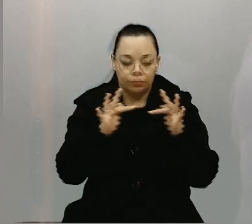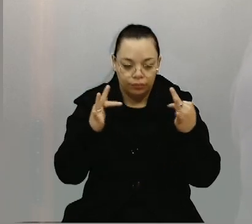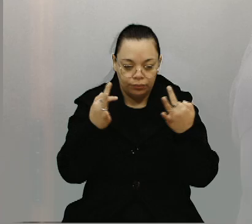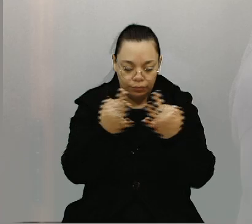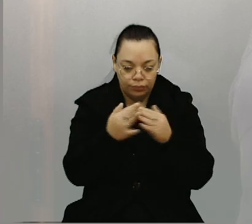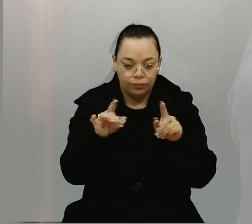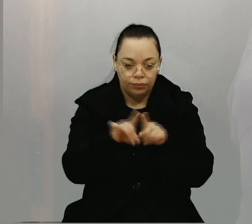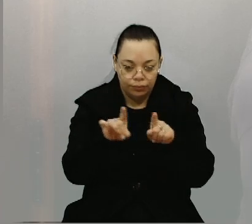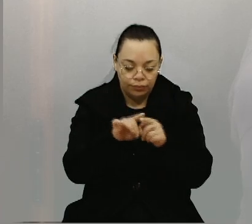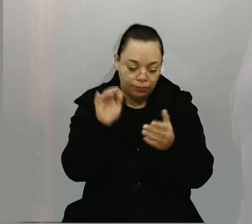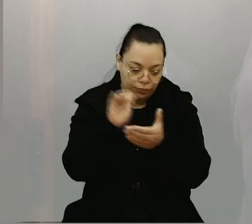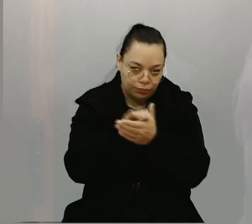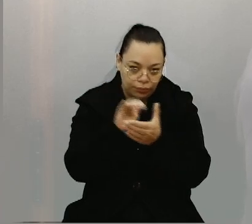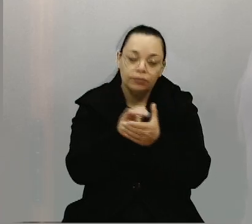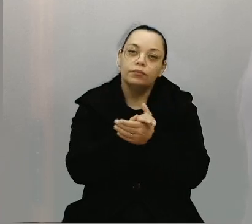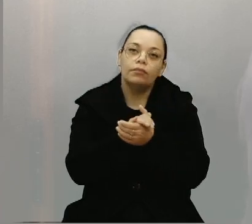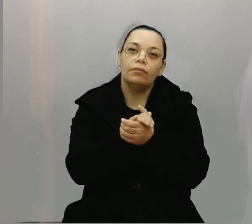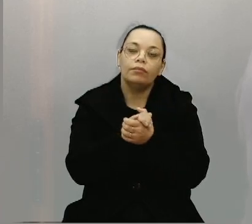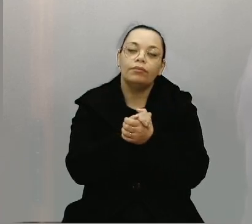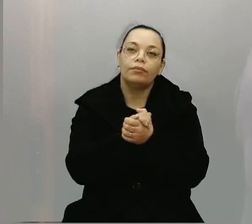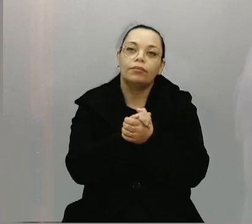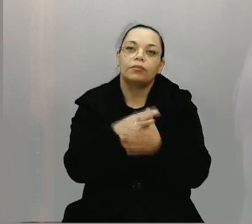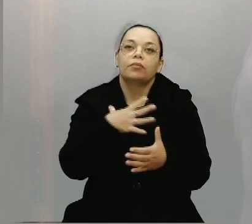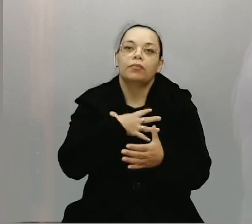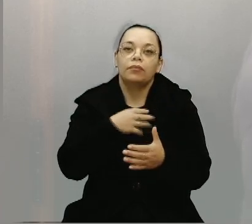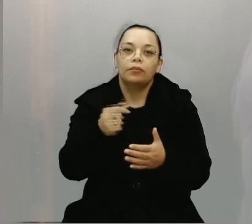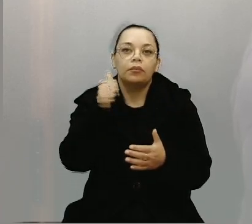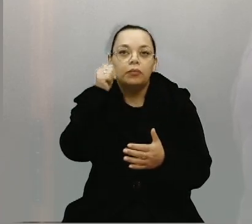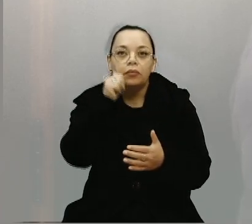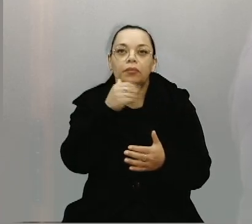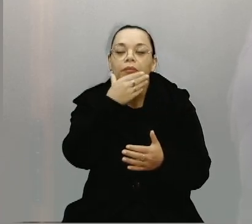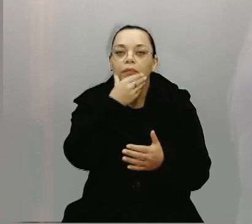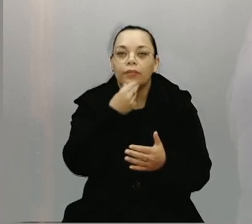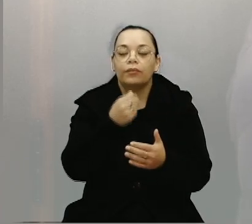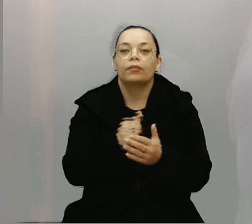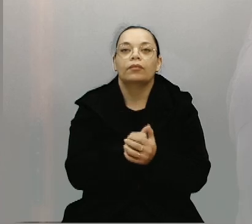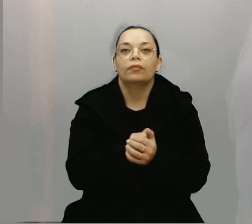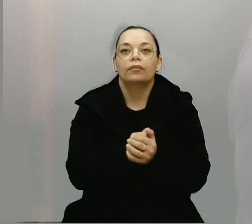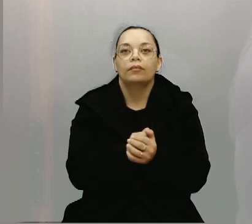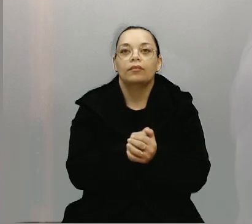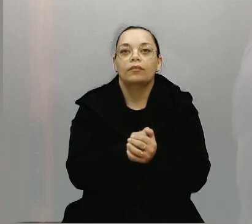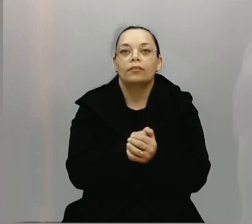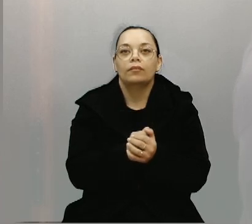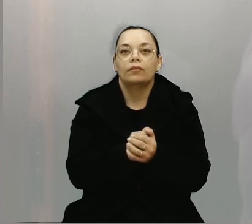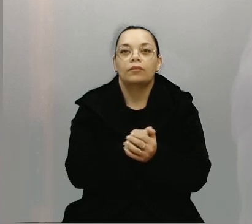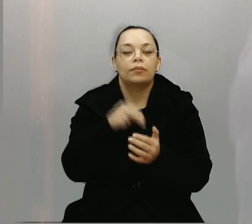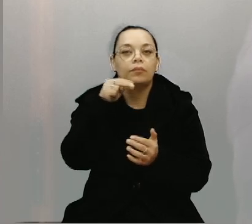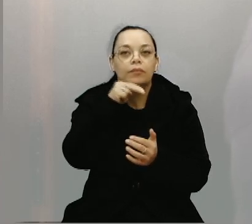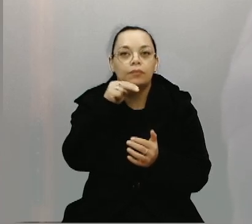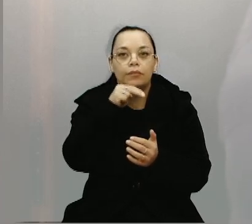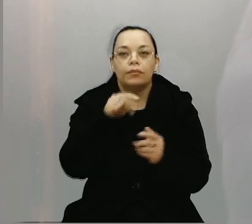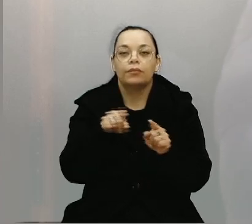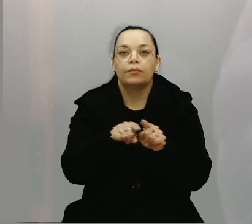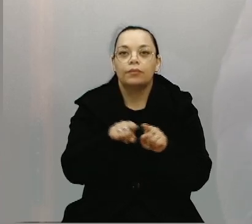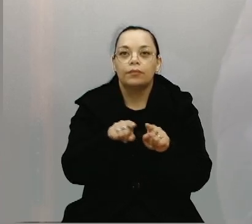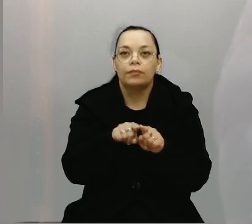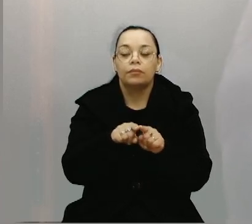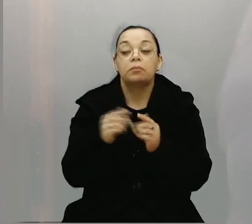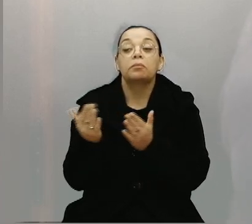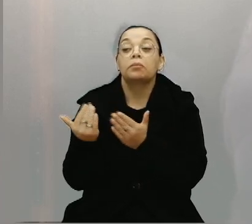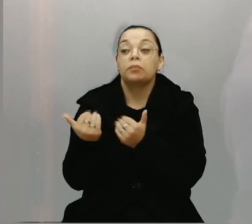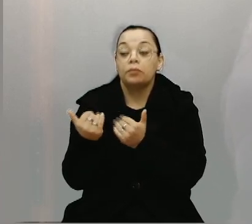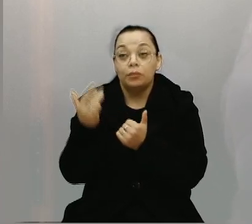a esposa, os filhos, as filhas, os netos, por dizer, um cara bastante jovem que